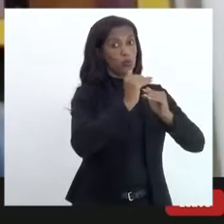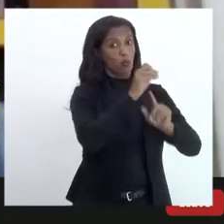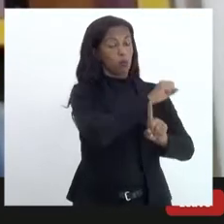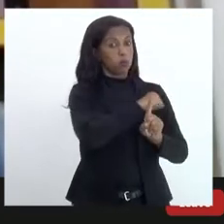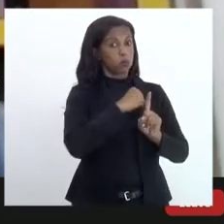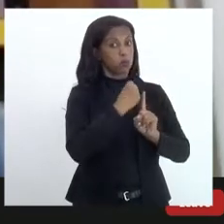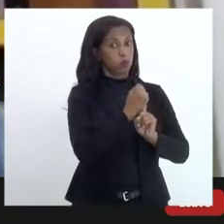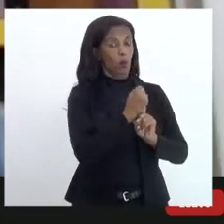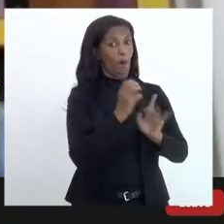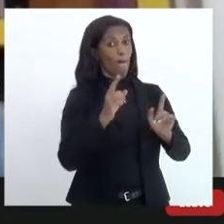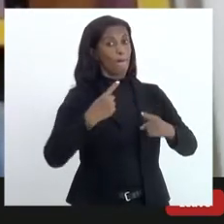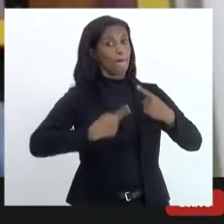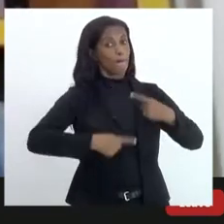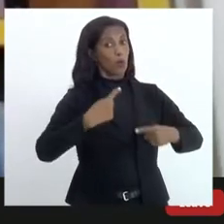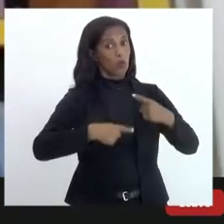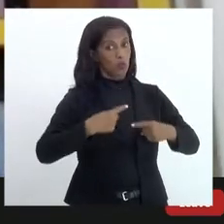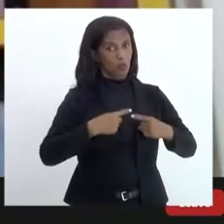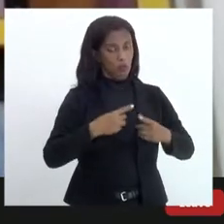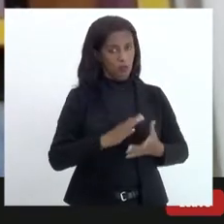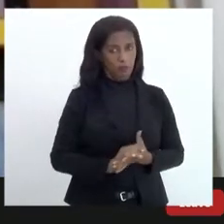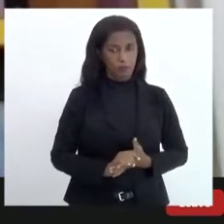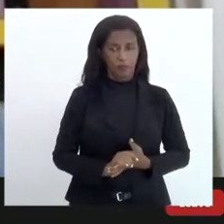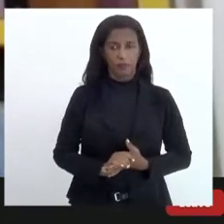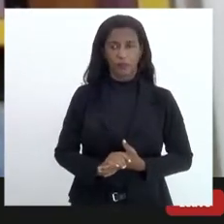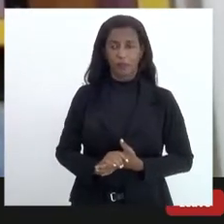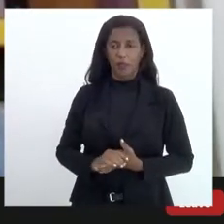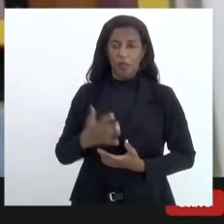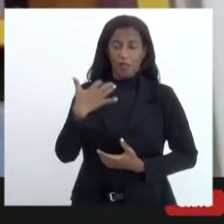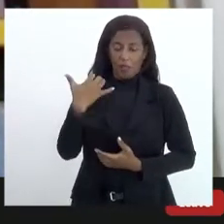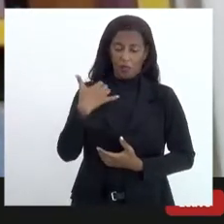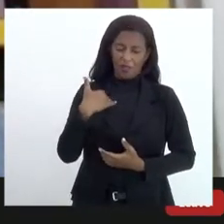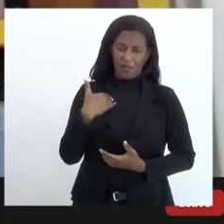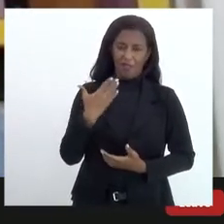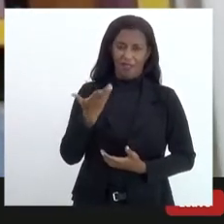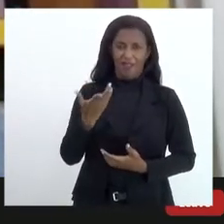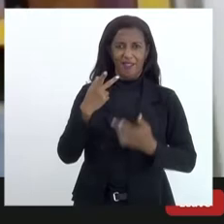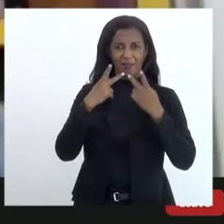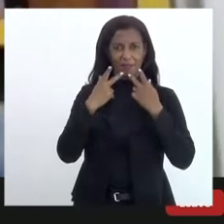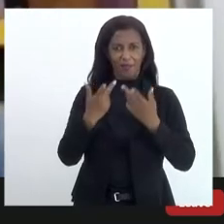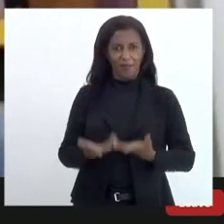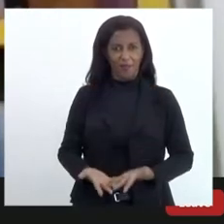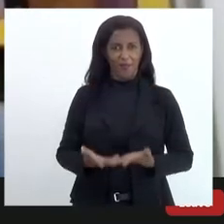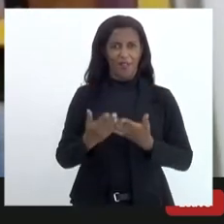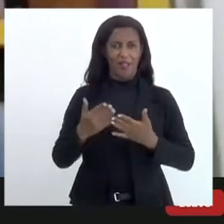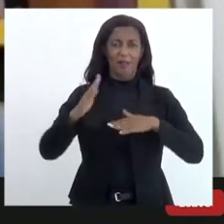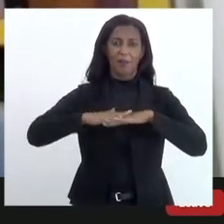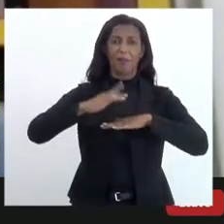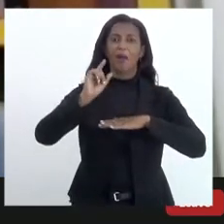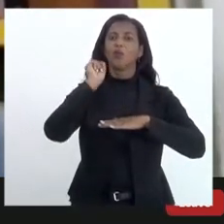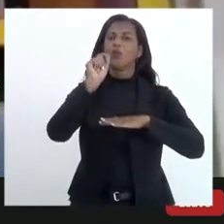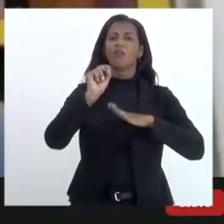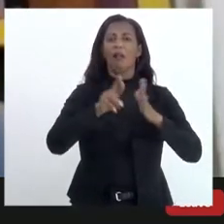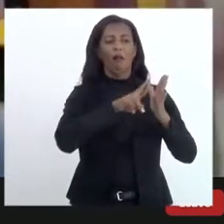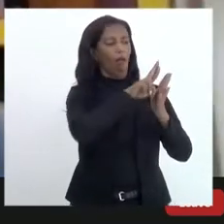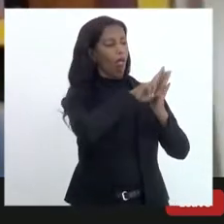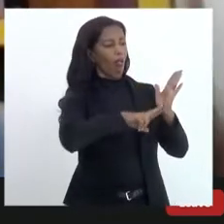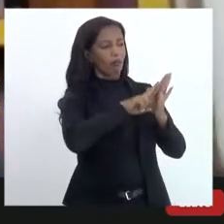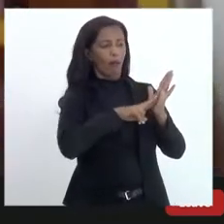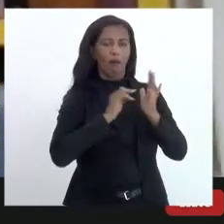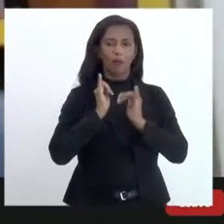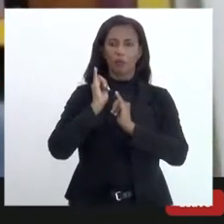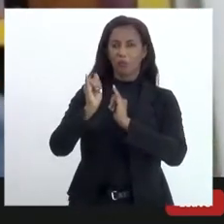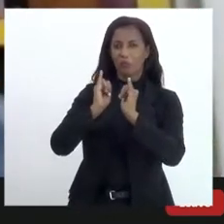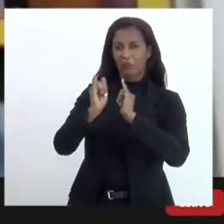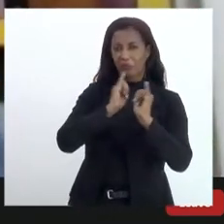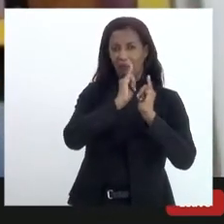existe. Então, é isso que eu queria aqui dar a minha contribuição, mais do que eu falar do relatório, dos dados, né? Já